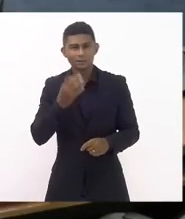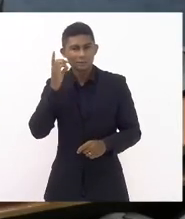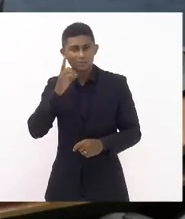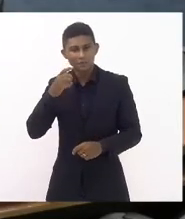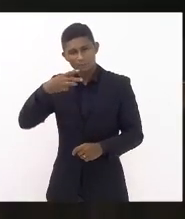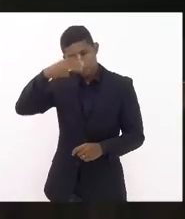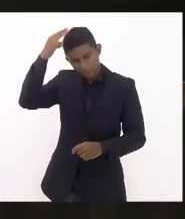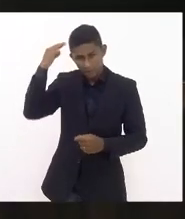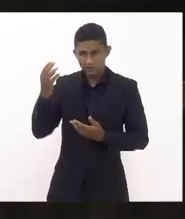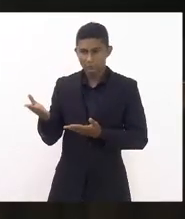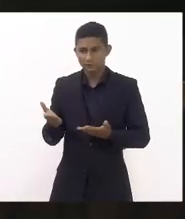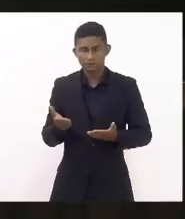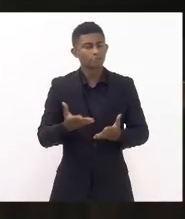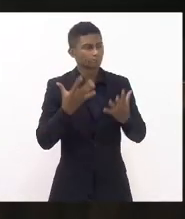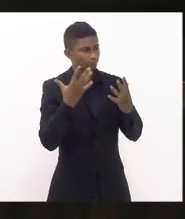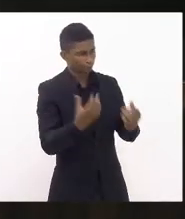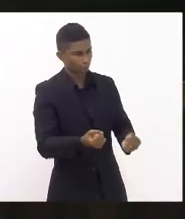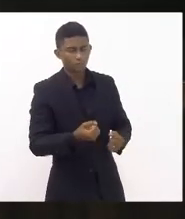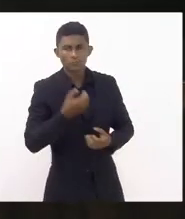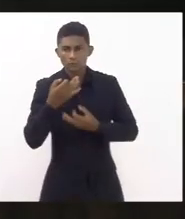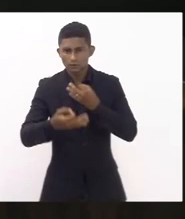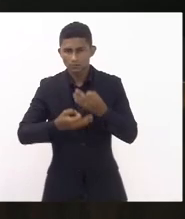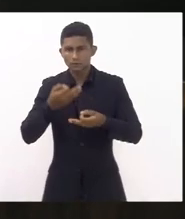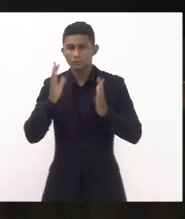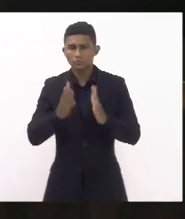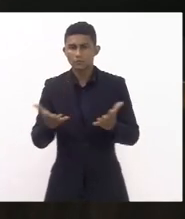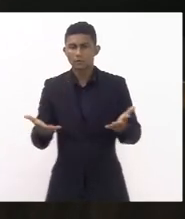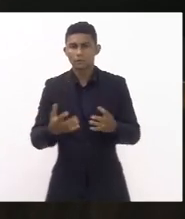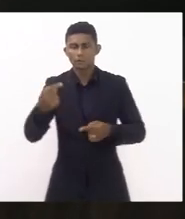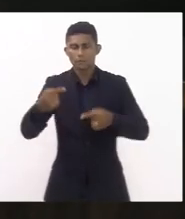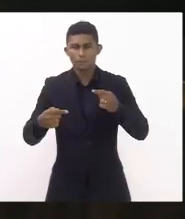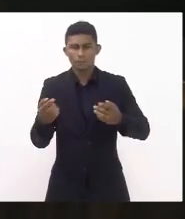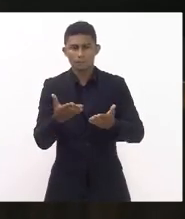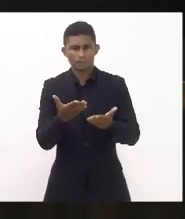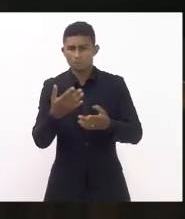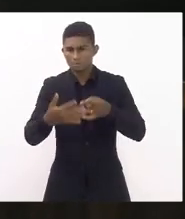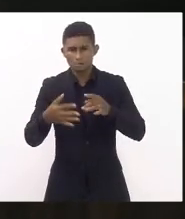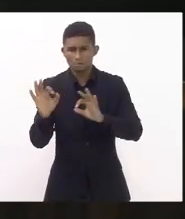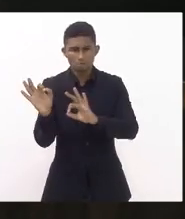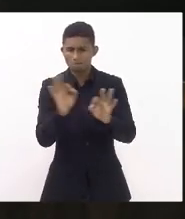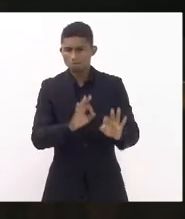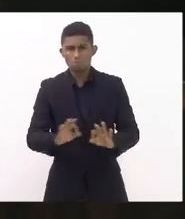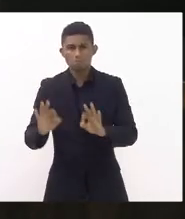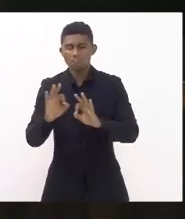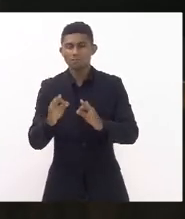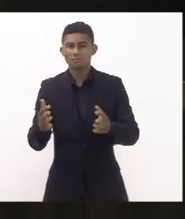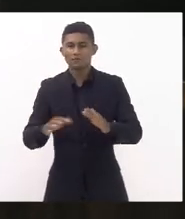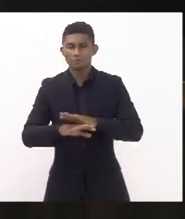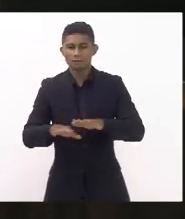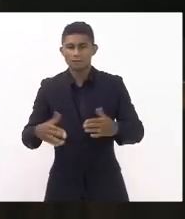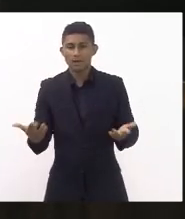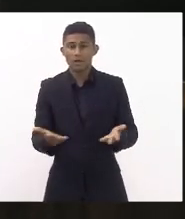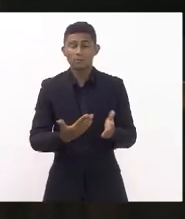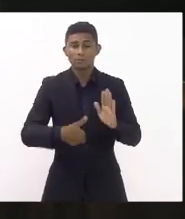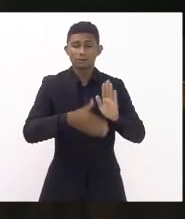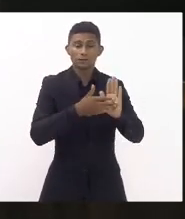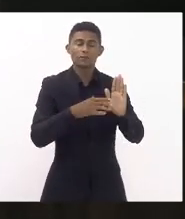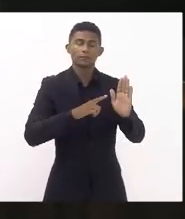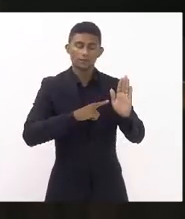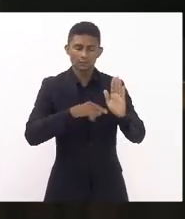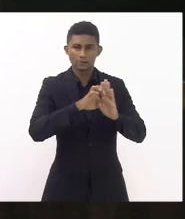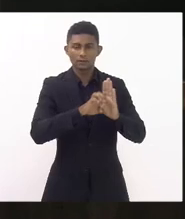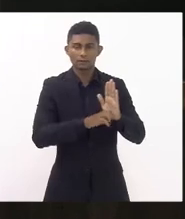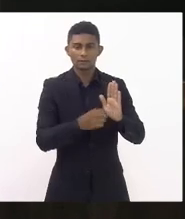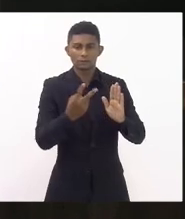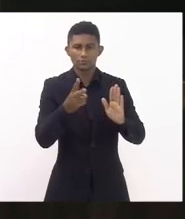Favorável. Com os pareceres emitidos, em discussão. Não havendo que queira discutir, encerra a discussão. A presente proposta recebeu duas emendas